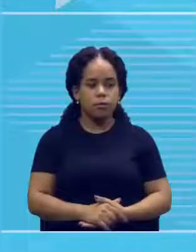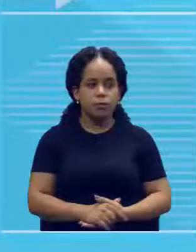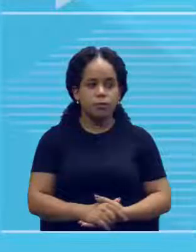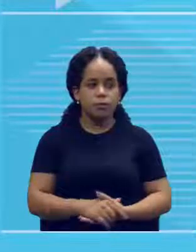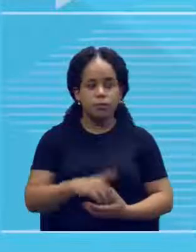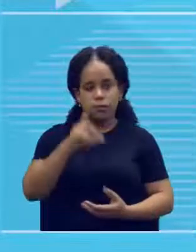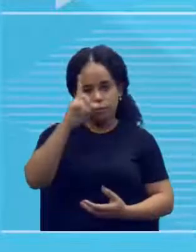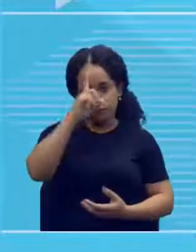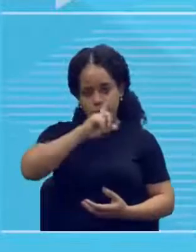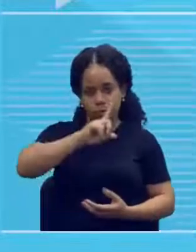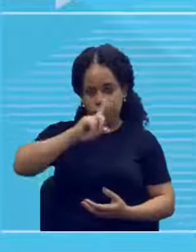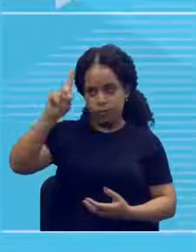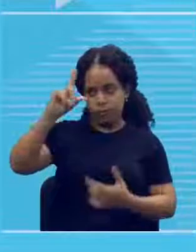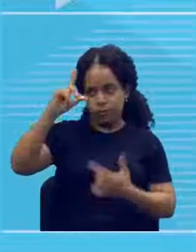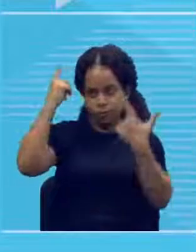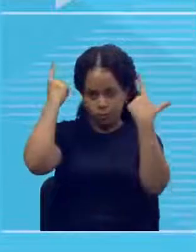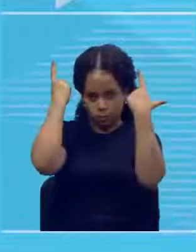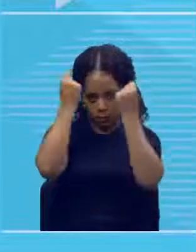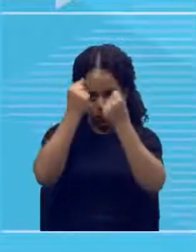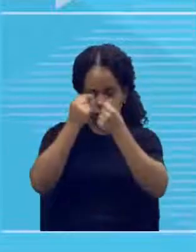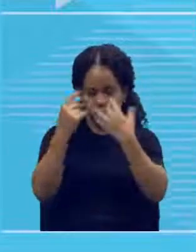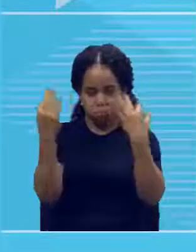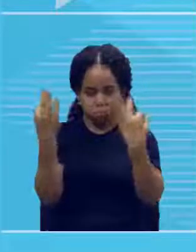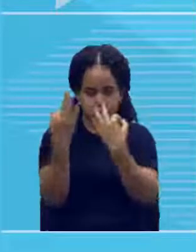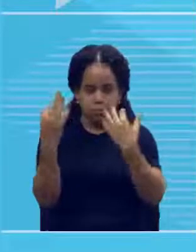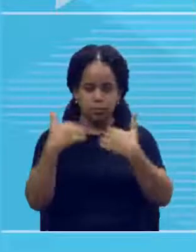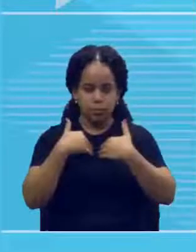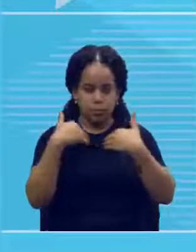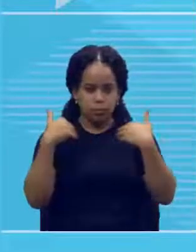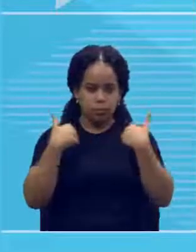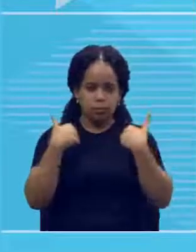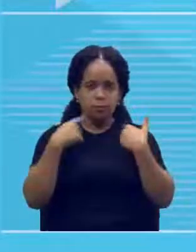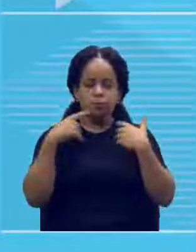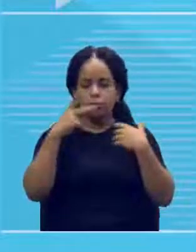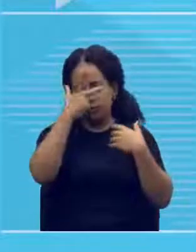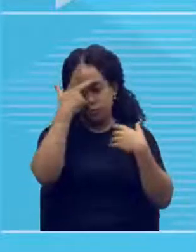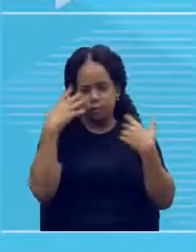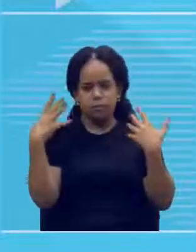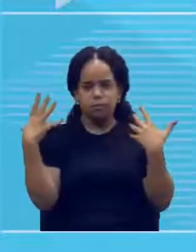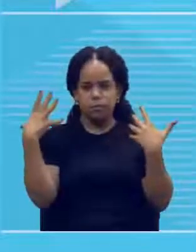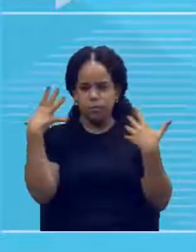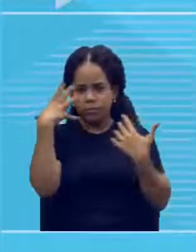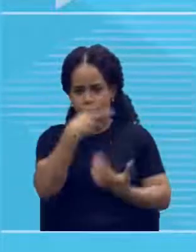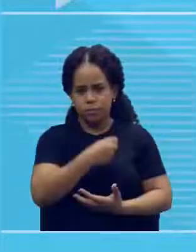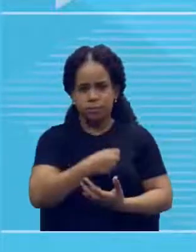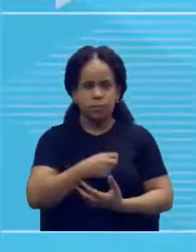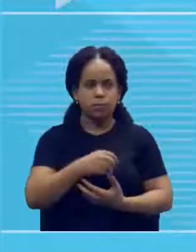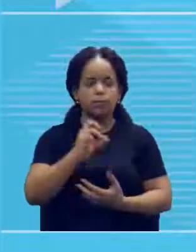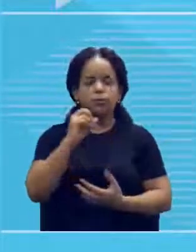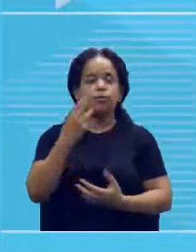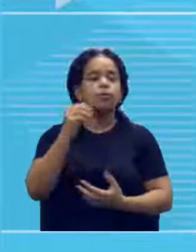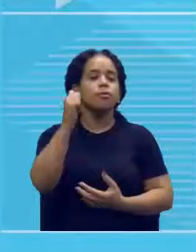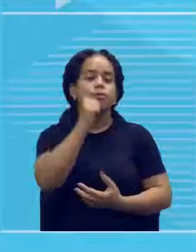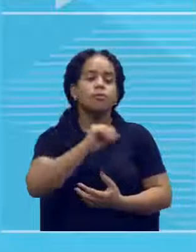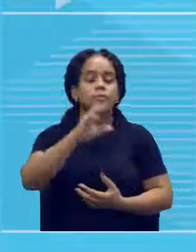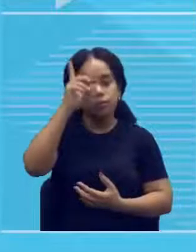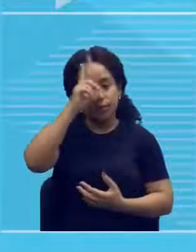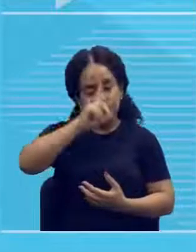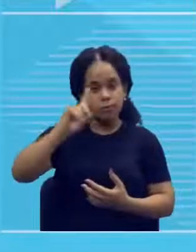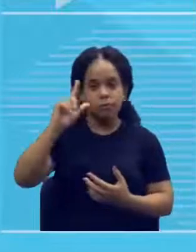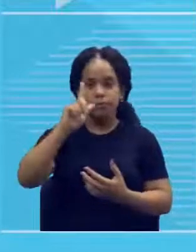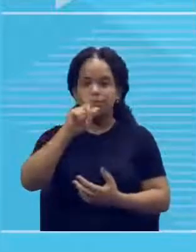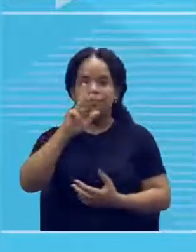Deus grego, né? Quando o corpo é perfeito, quando a pessoa é muito bonita, ou deusa grega,